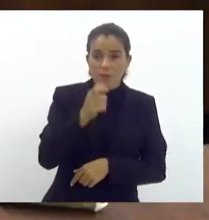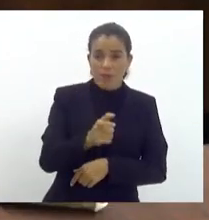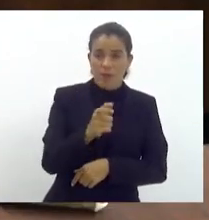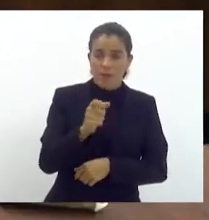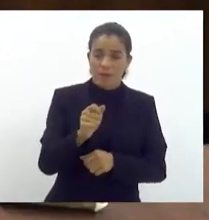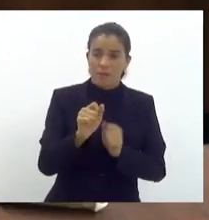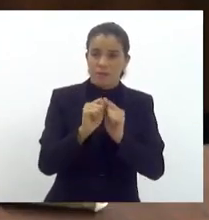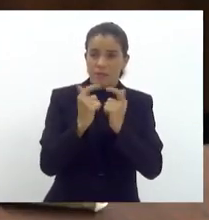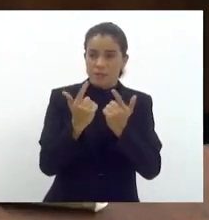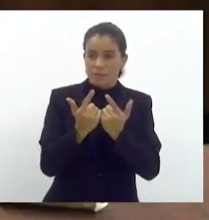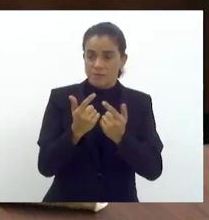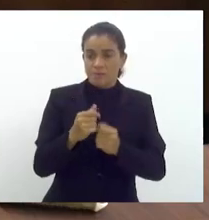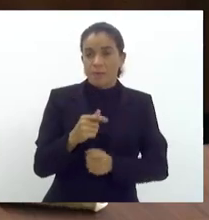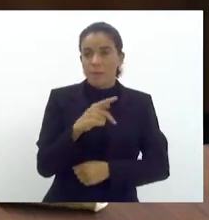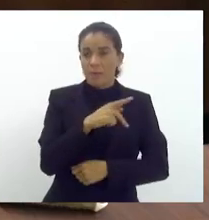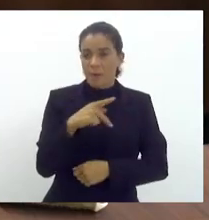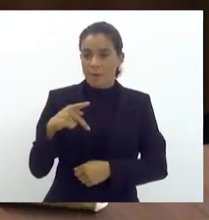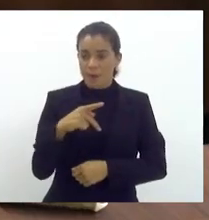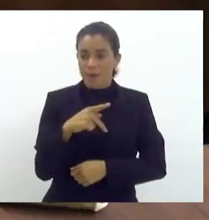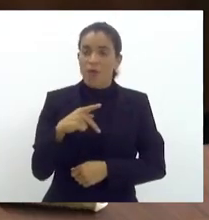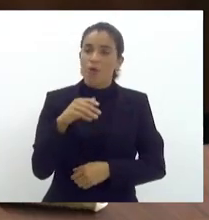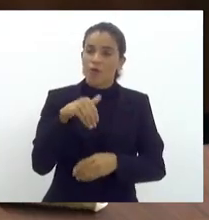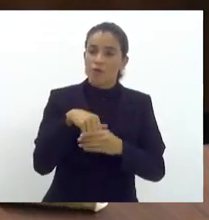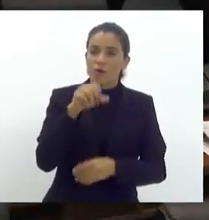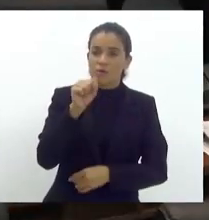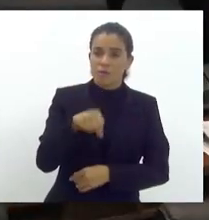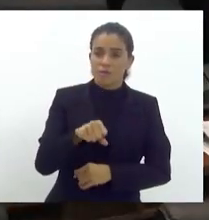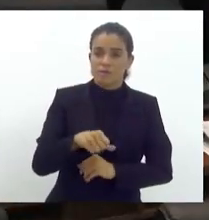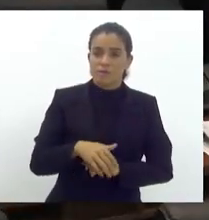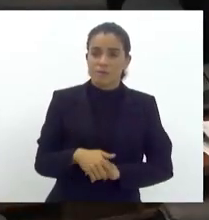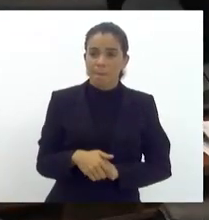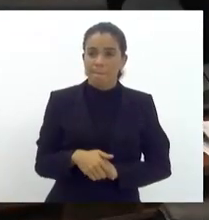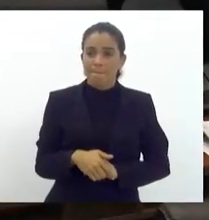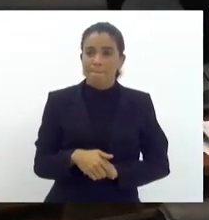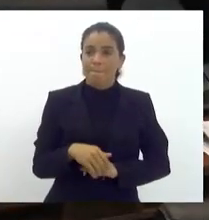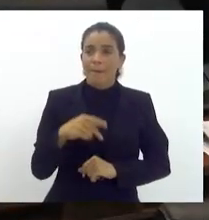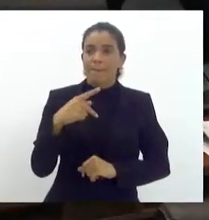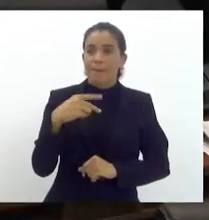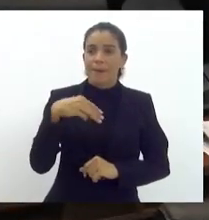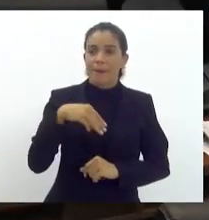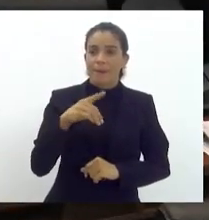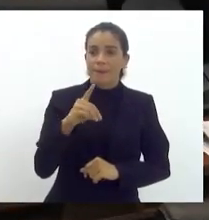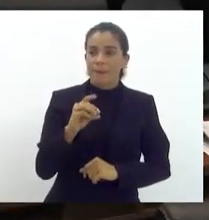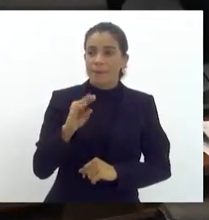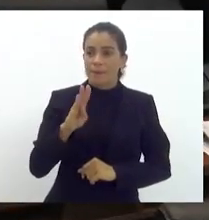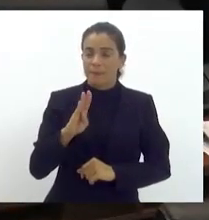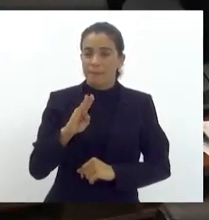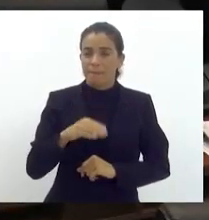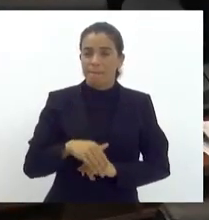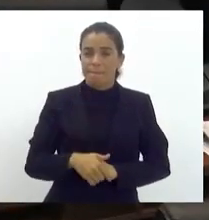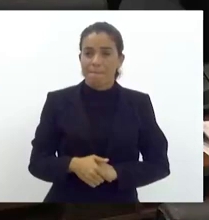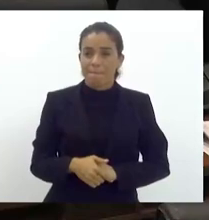Parlamento então pelo PP encaminho o voto favorável para que a minha perna me dê benção presidente